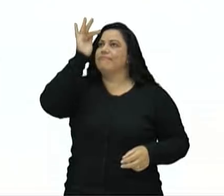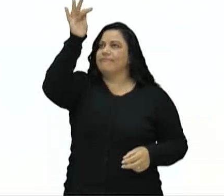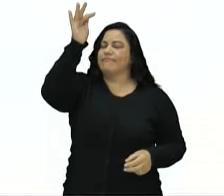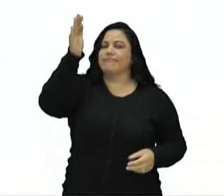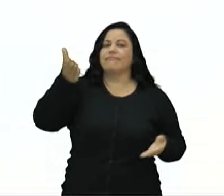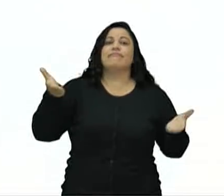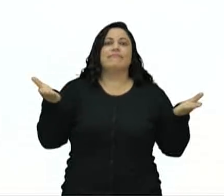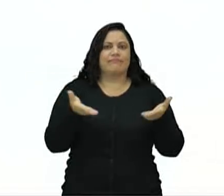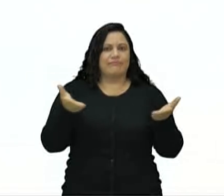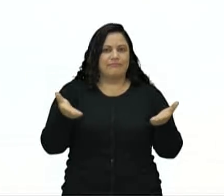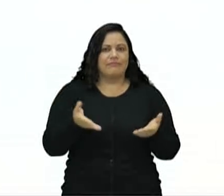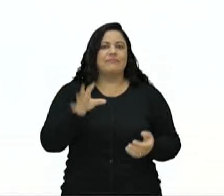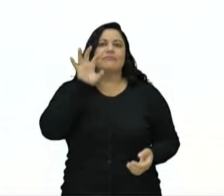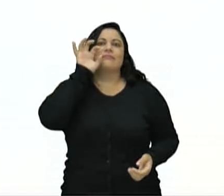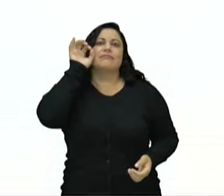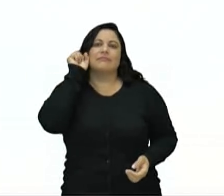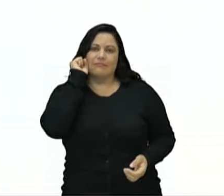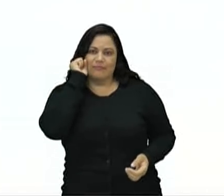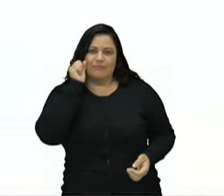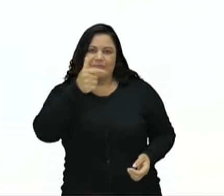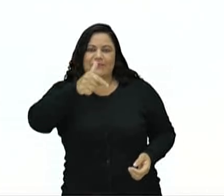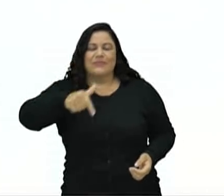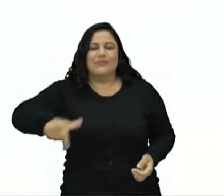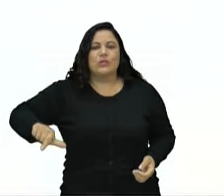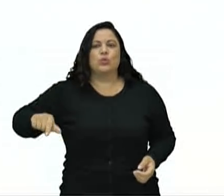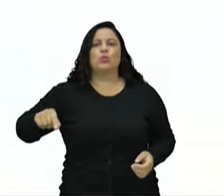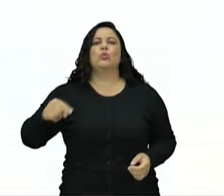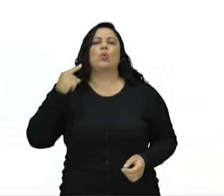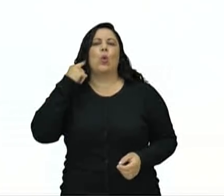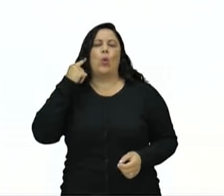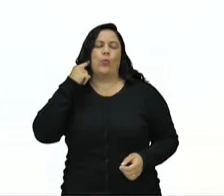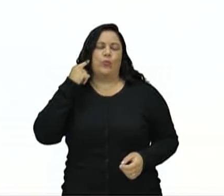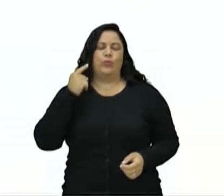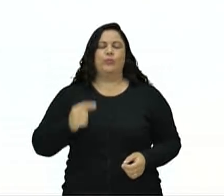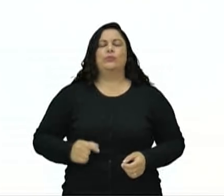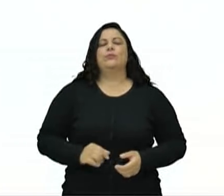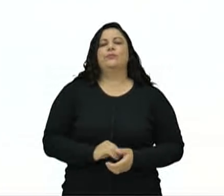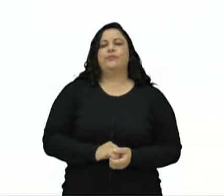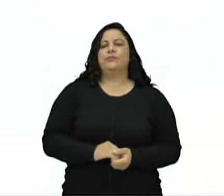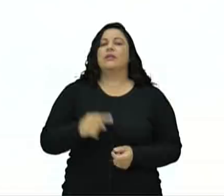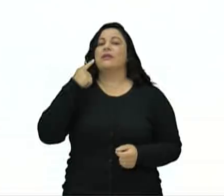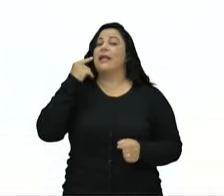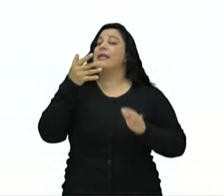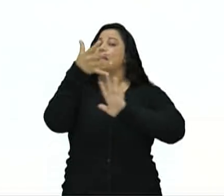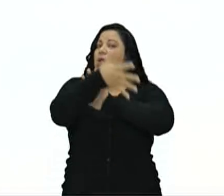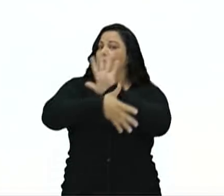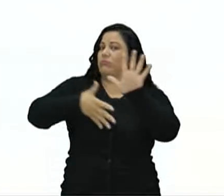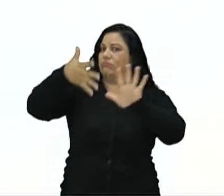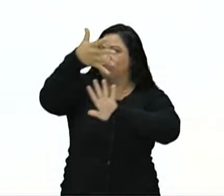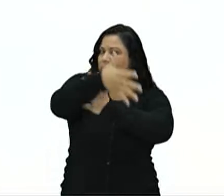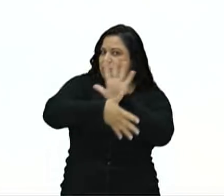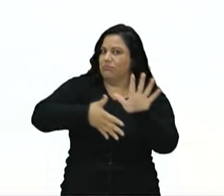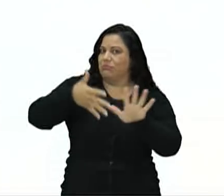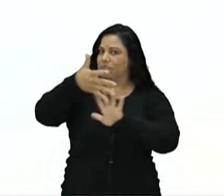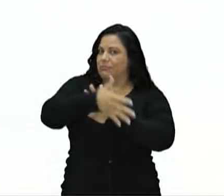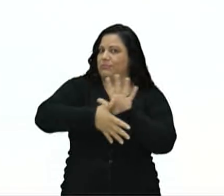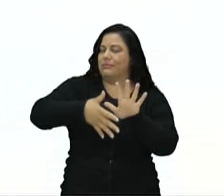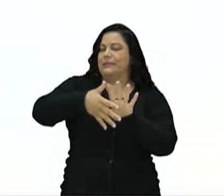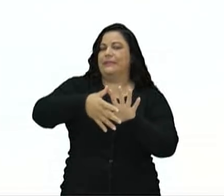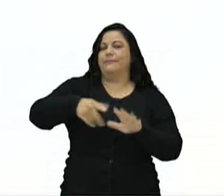fala dela, ok? Então vamos ouvir aqui o finalzinho do depoimento, quando ela vai falar de uma pessoa